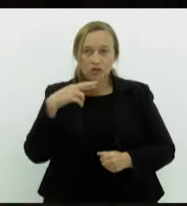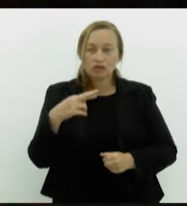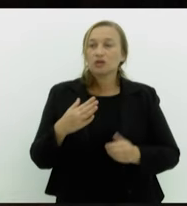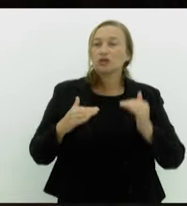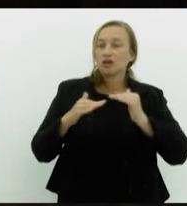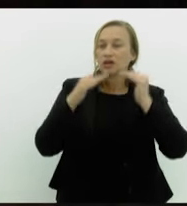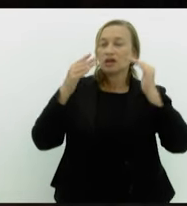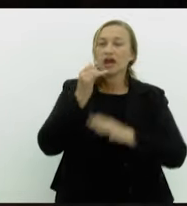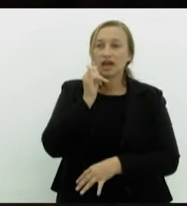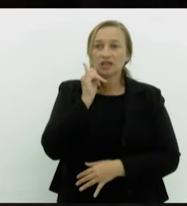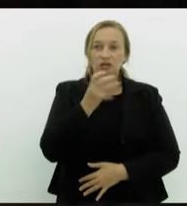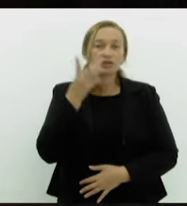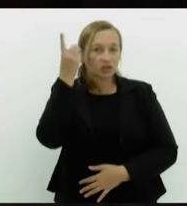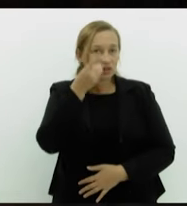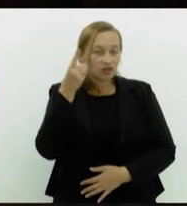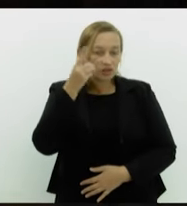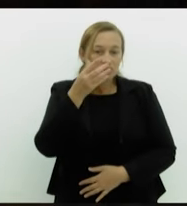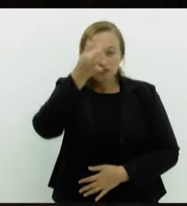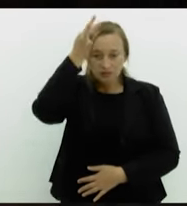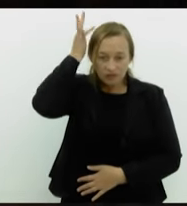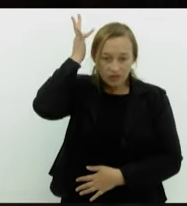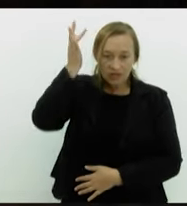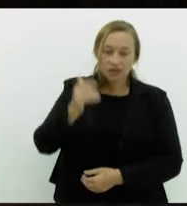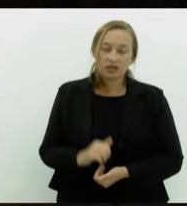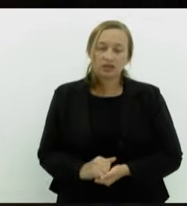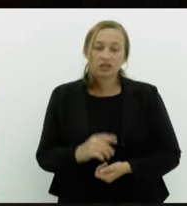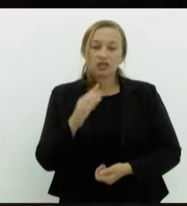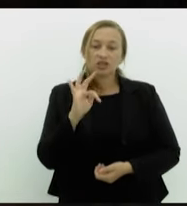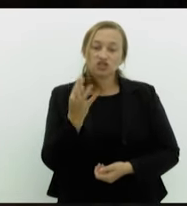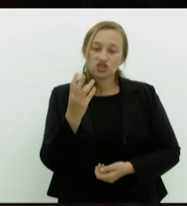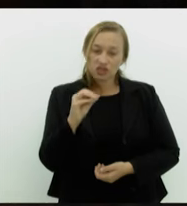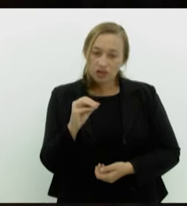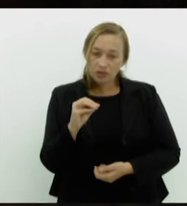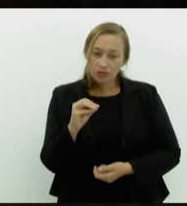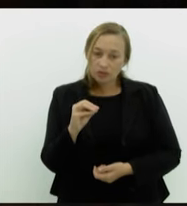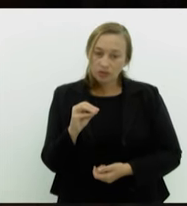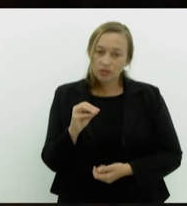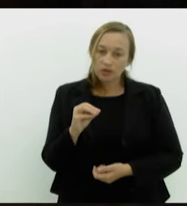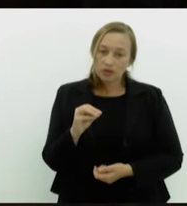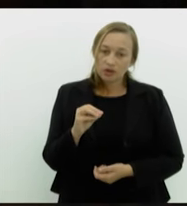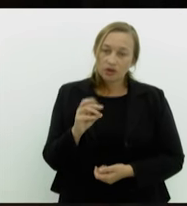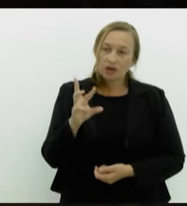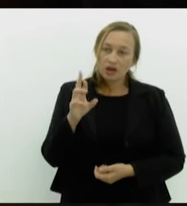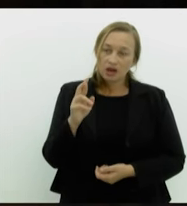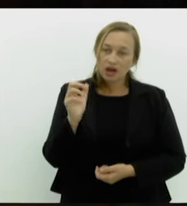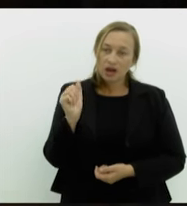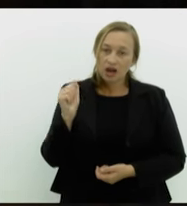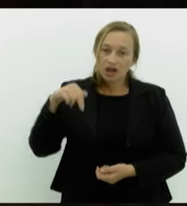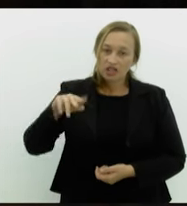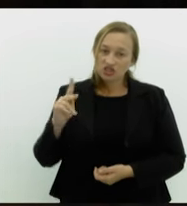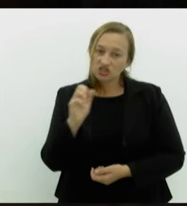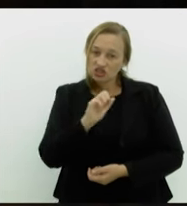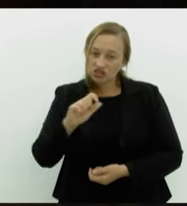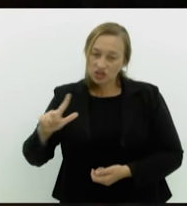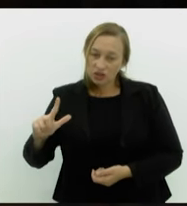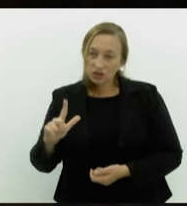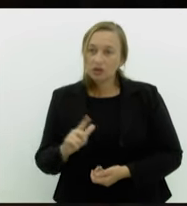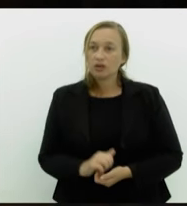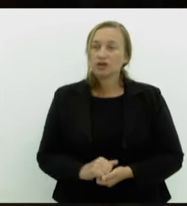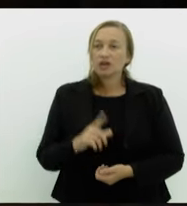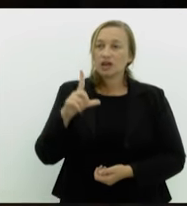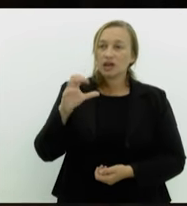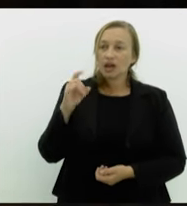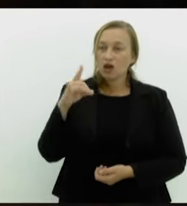Relatores, deputado Fred Pacheco, Tiago Rangel, Tiago Rangel e